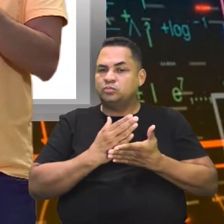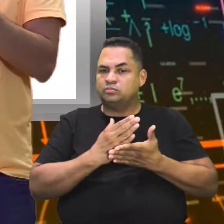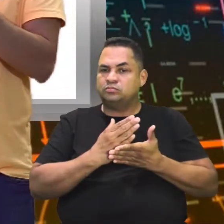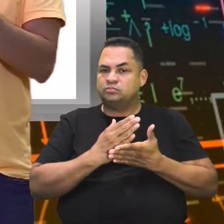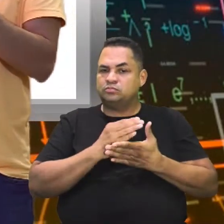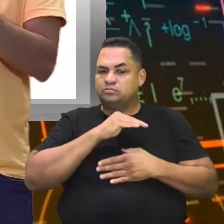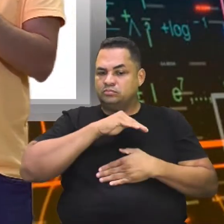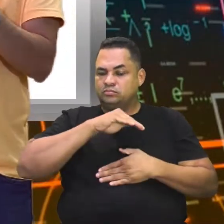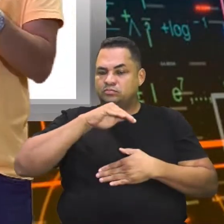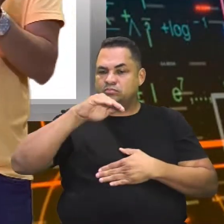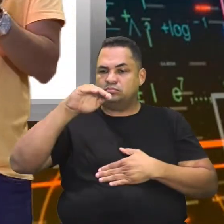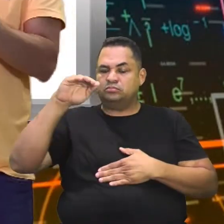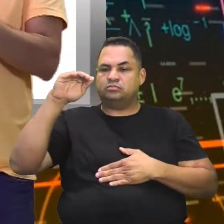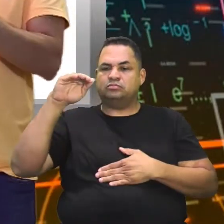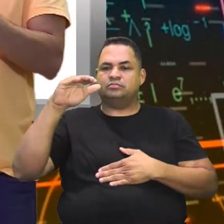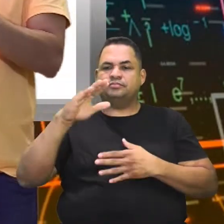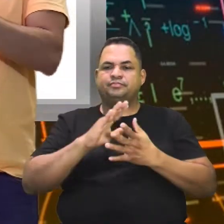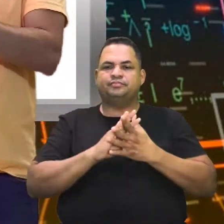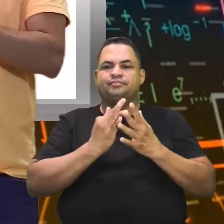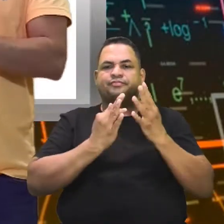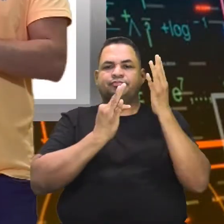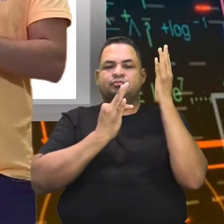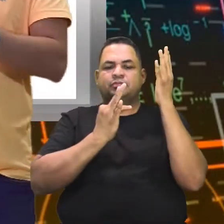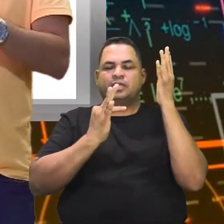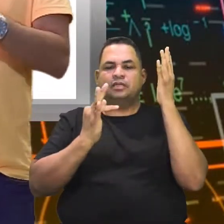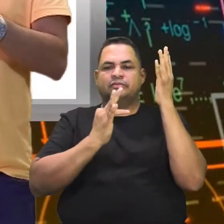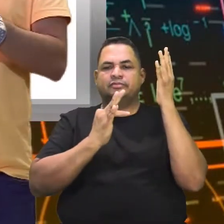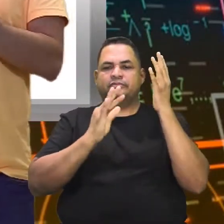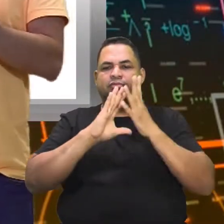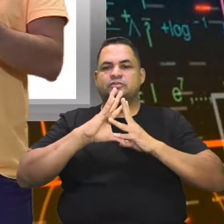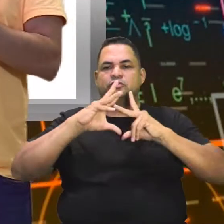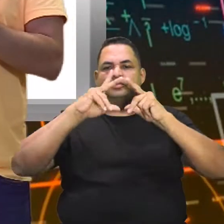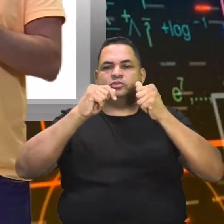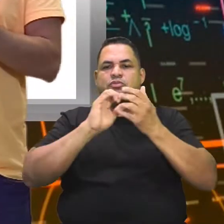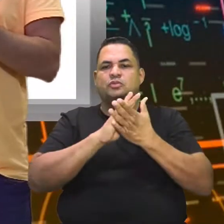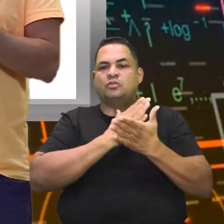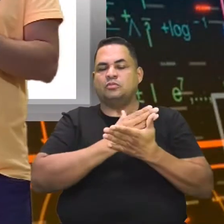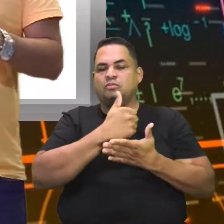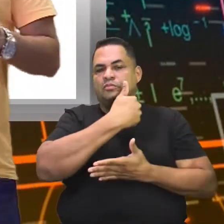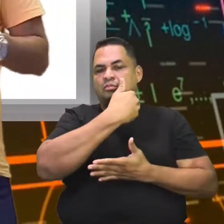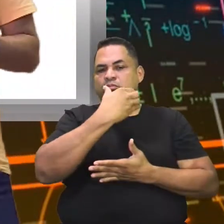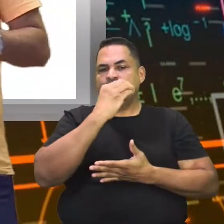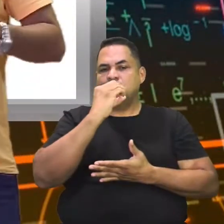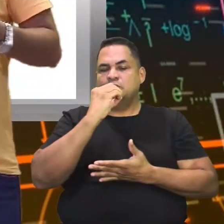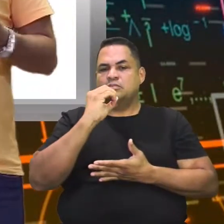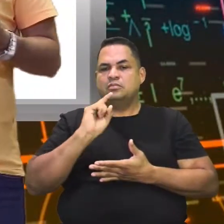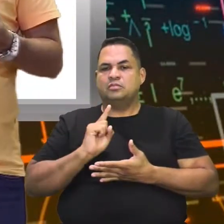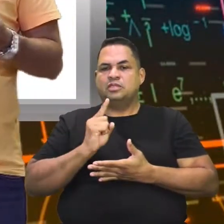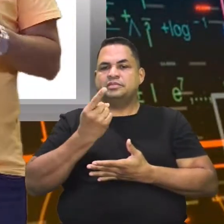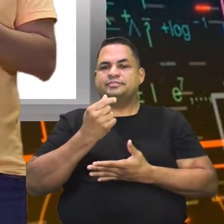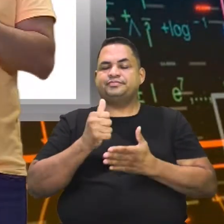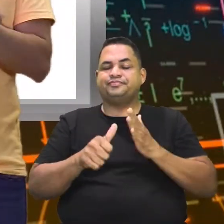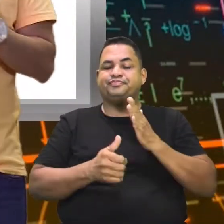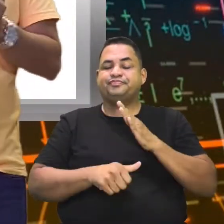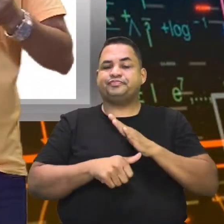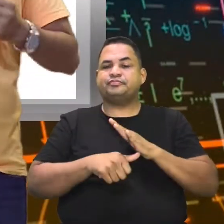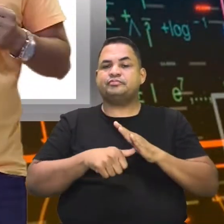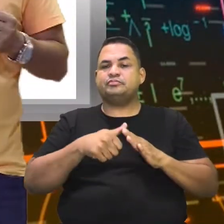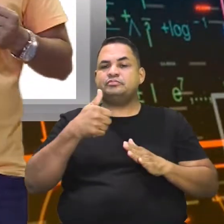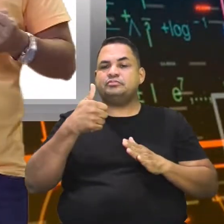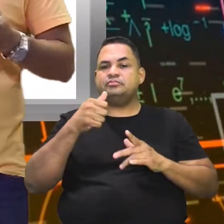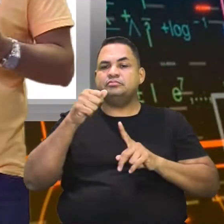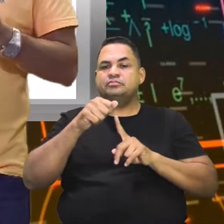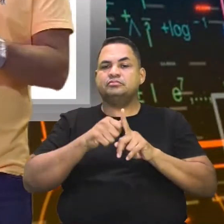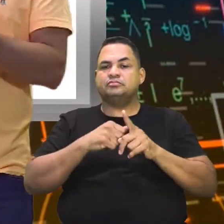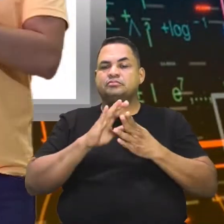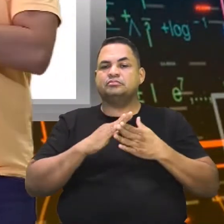Ela é linear. Na função do montante, começa no 10 mil, porque o primeiro mês, aquele primeiro